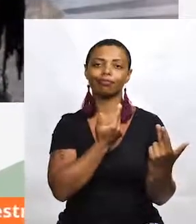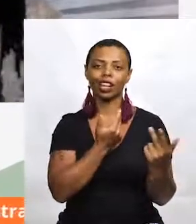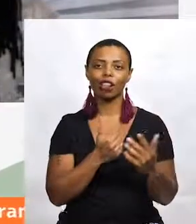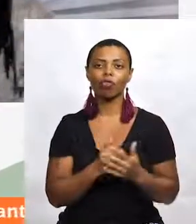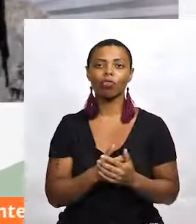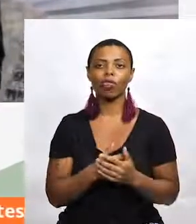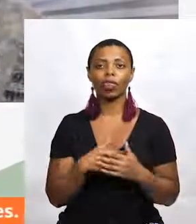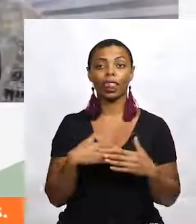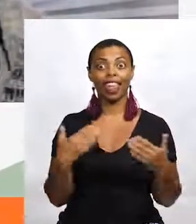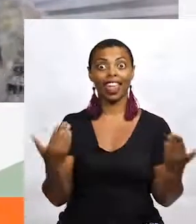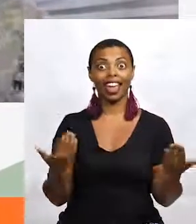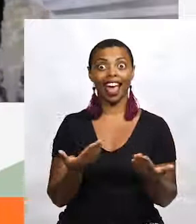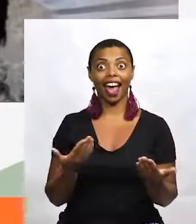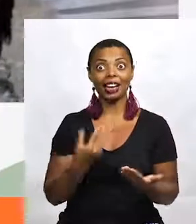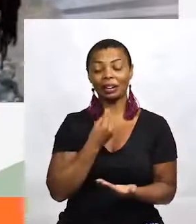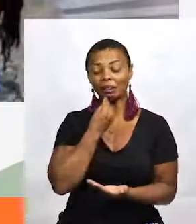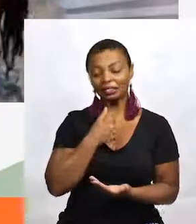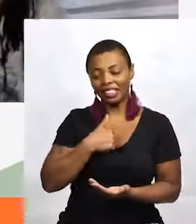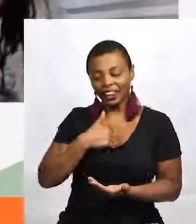E agora chegou a minha vez.